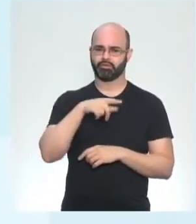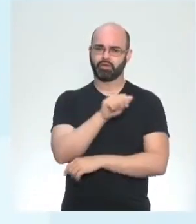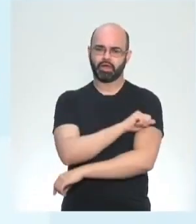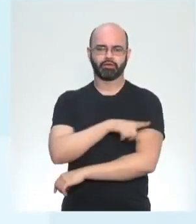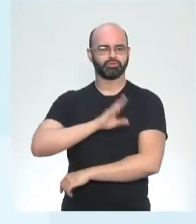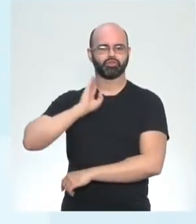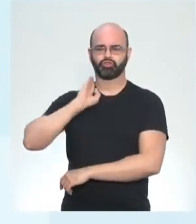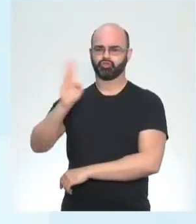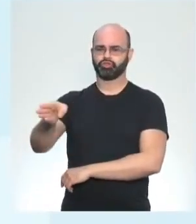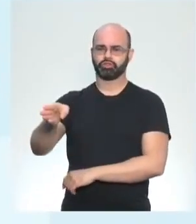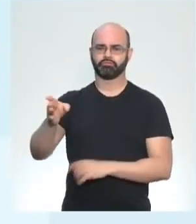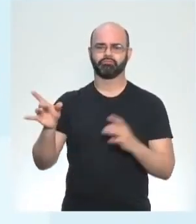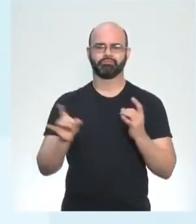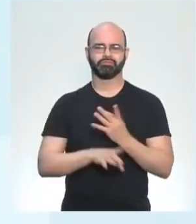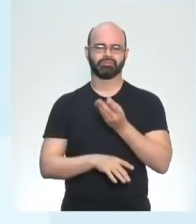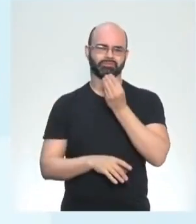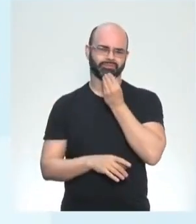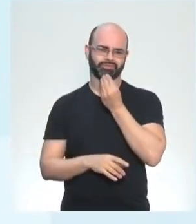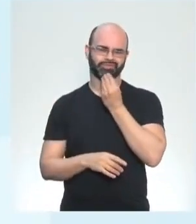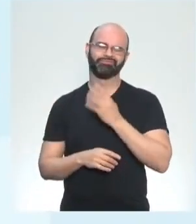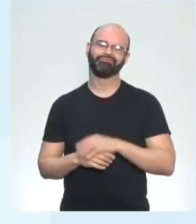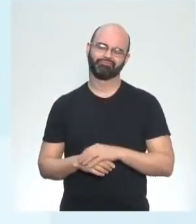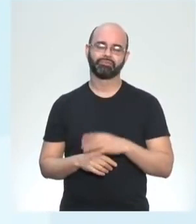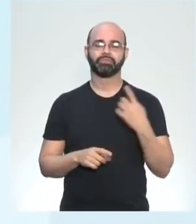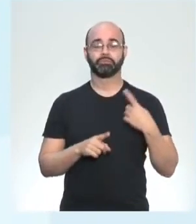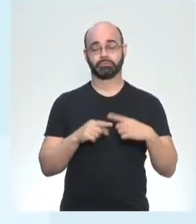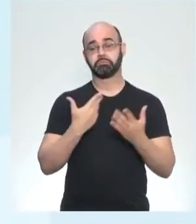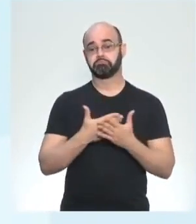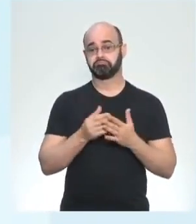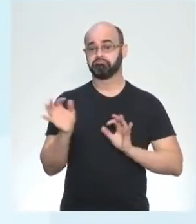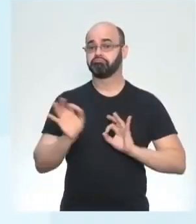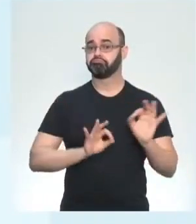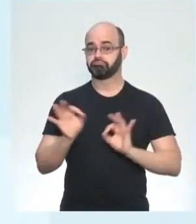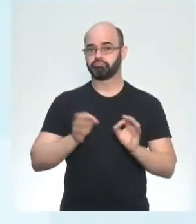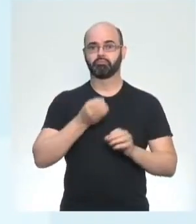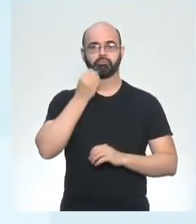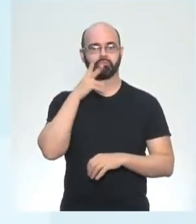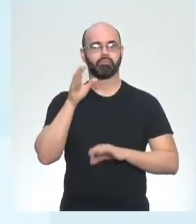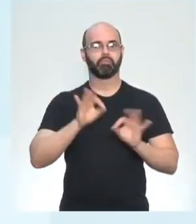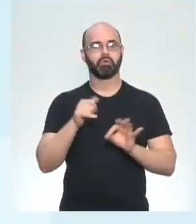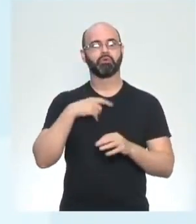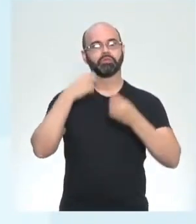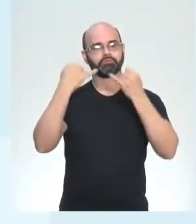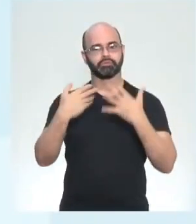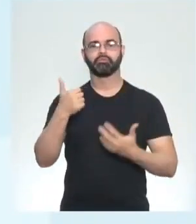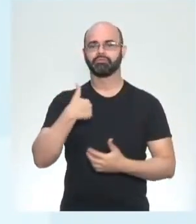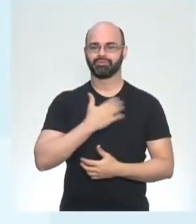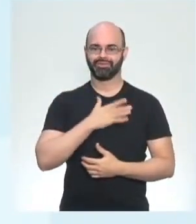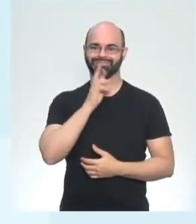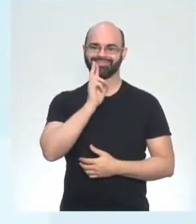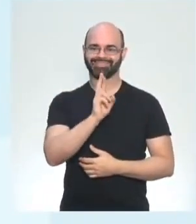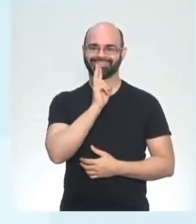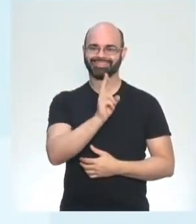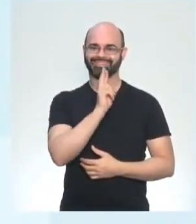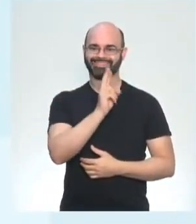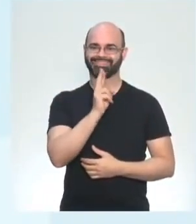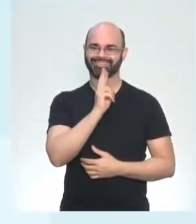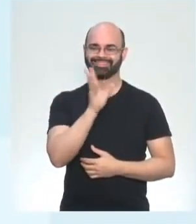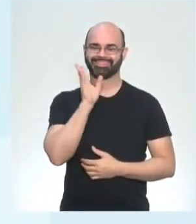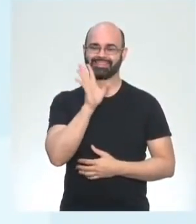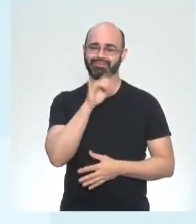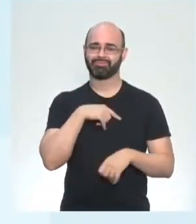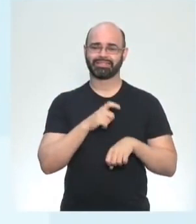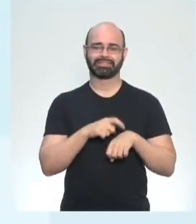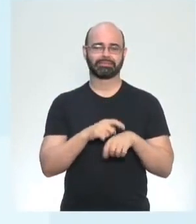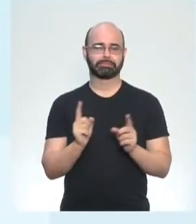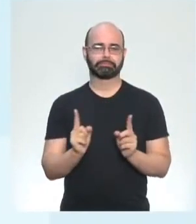respostas diretamente. As aulas são bem preparadas e explicativas. Gosto de responder as perguntas, mas às vezes o tempo é